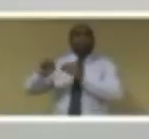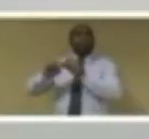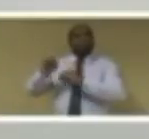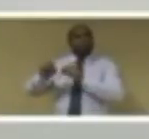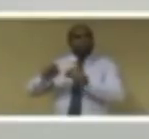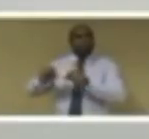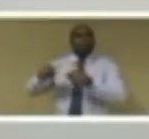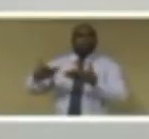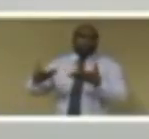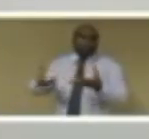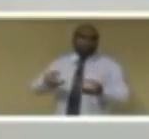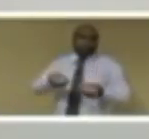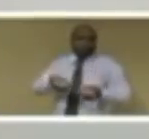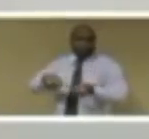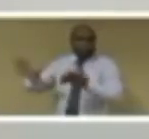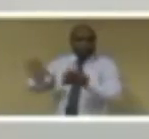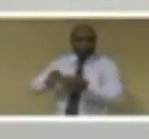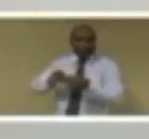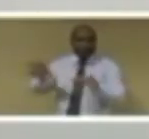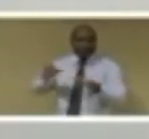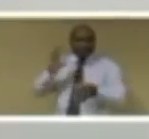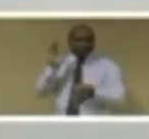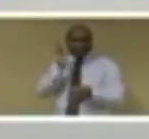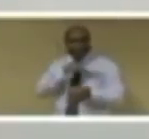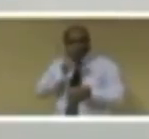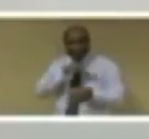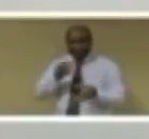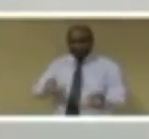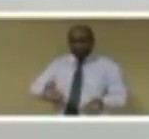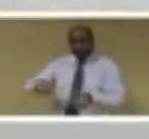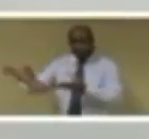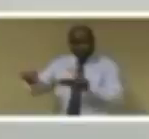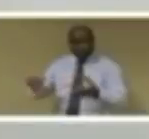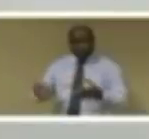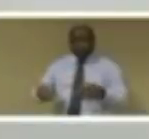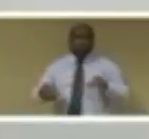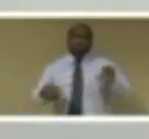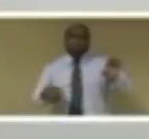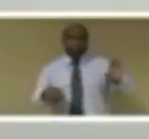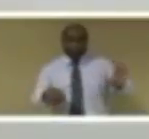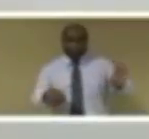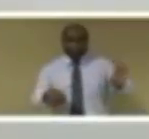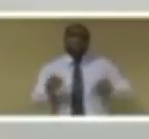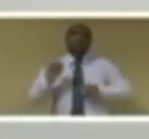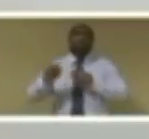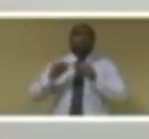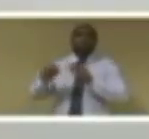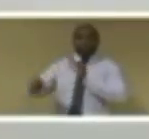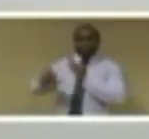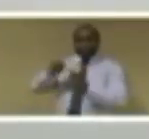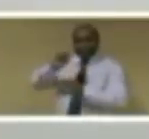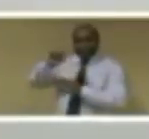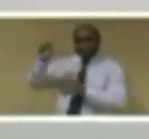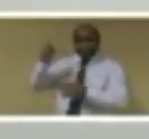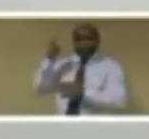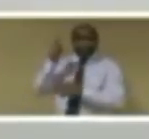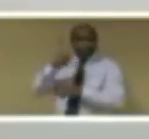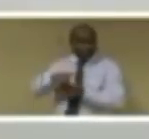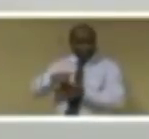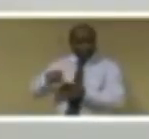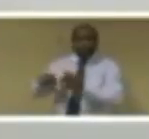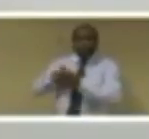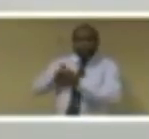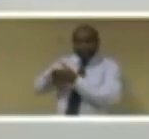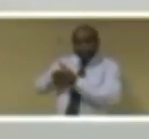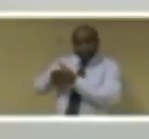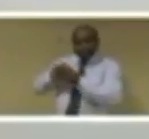forma imediata em sítio oficial específico, e a letra B, recomendar que a divulgação se dê de forma